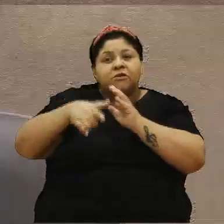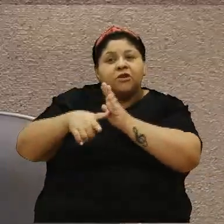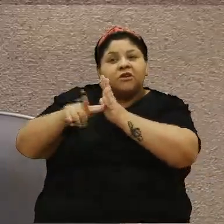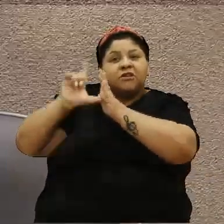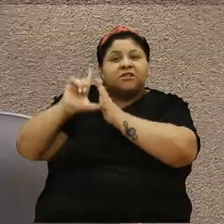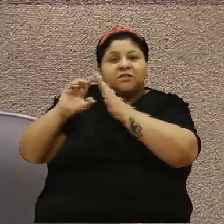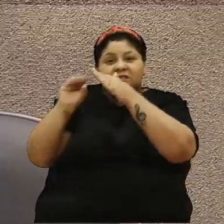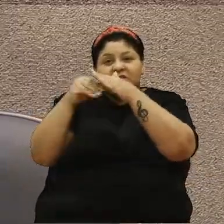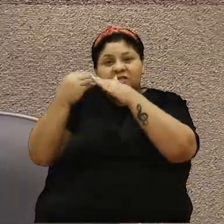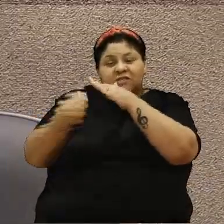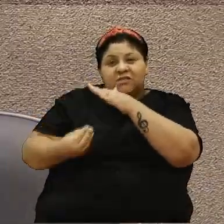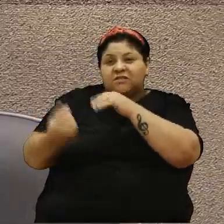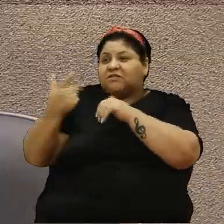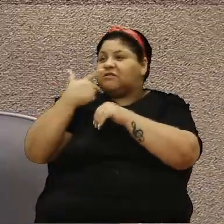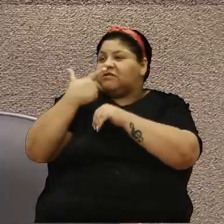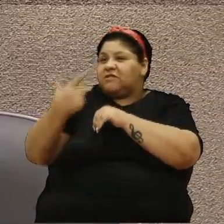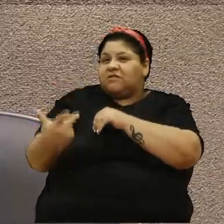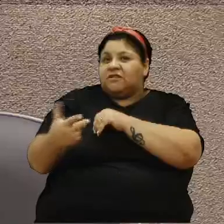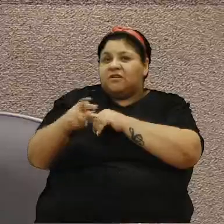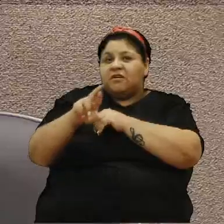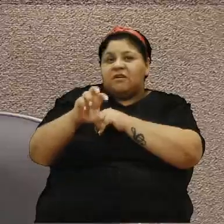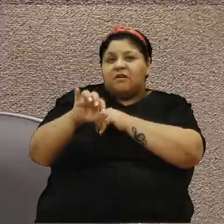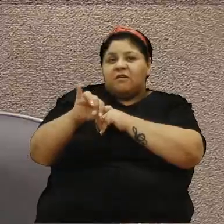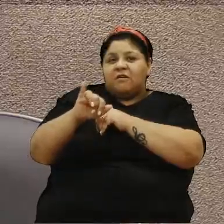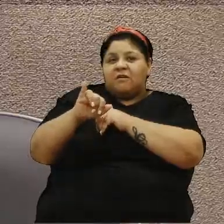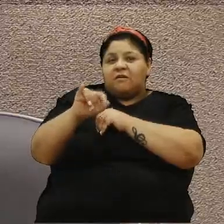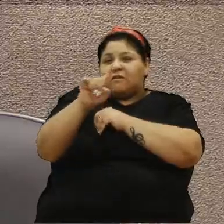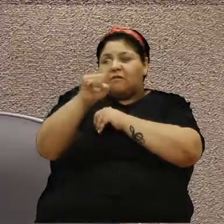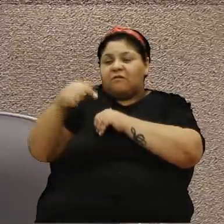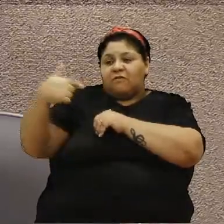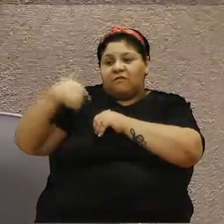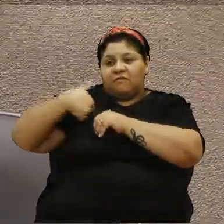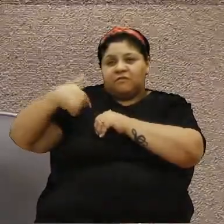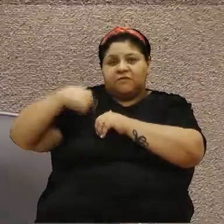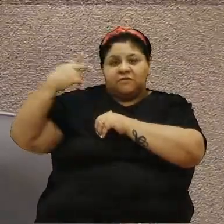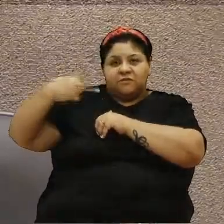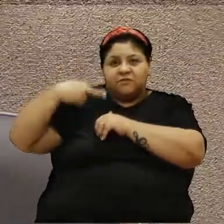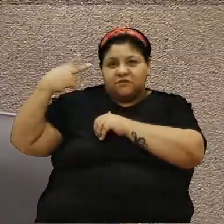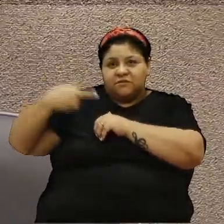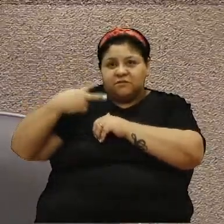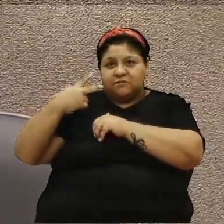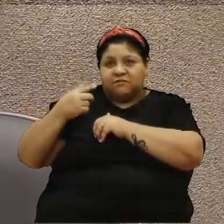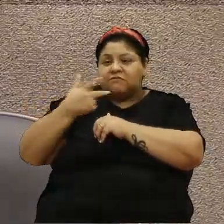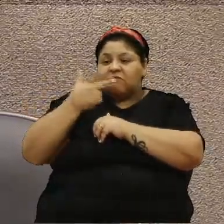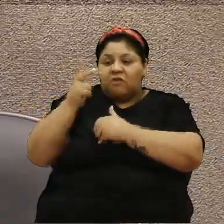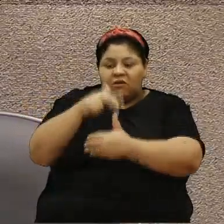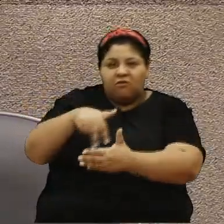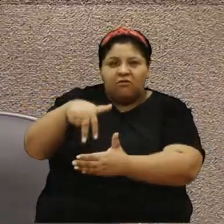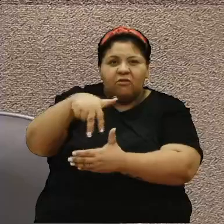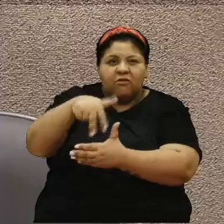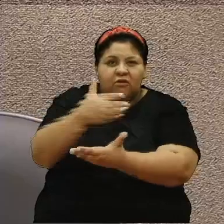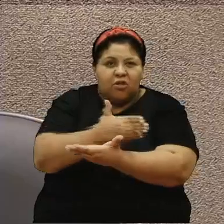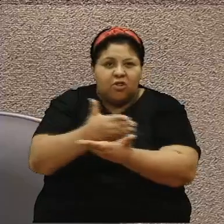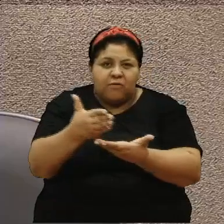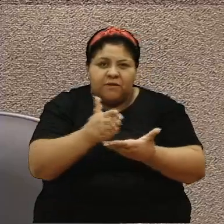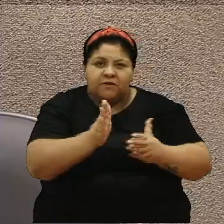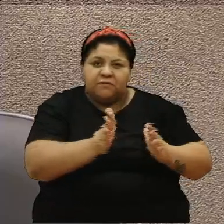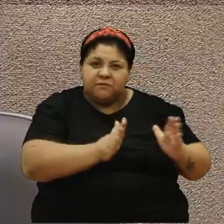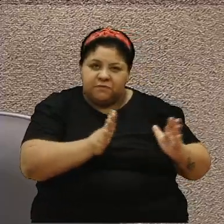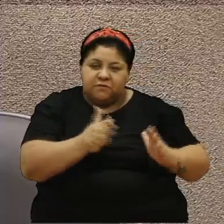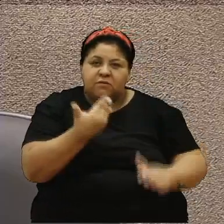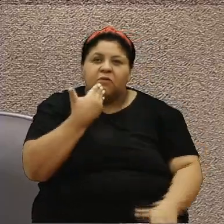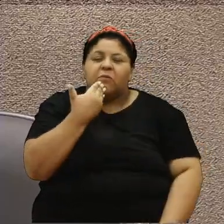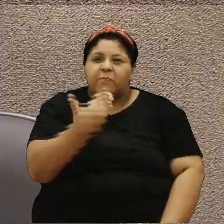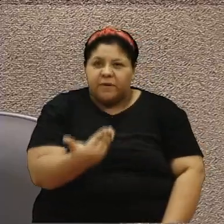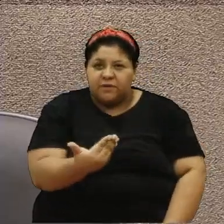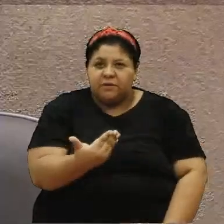do SAMAI falar em qualquer coisa de refis, esse vereador que vos fala veio à tribuna no início da legislação,